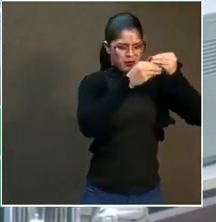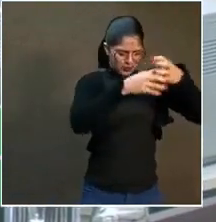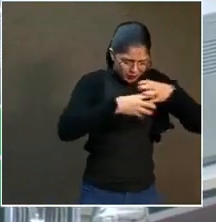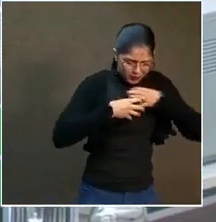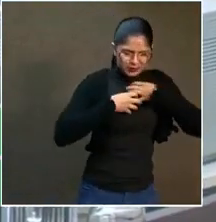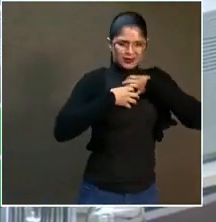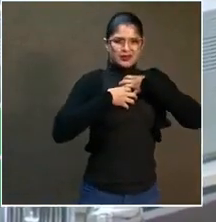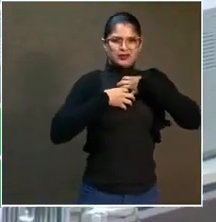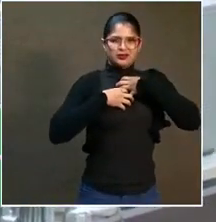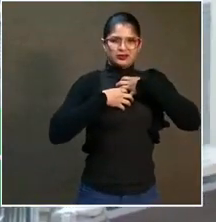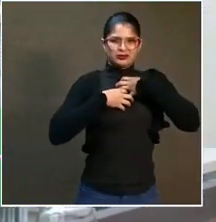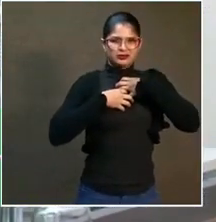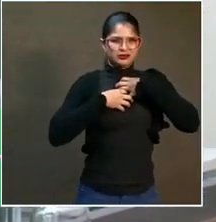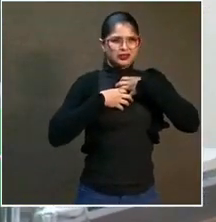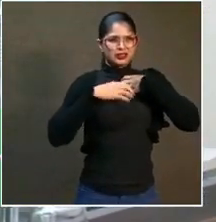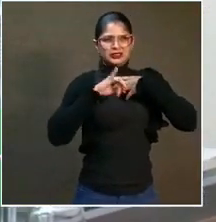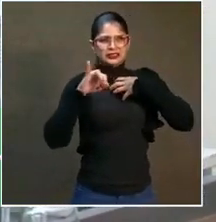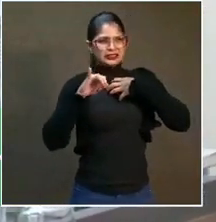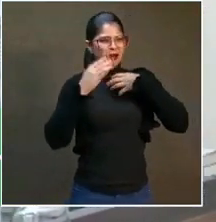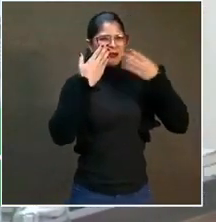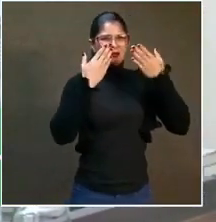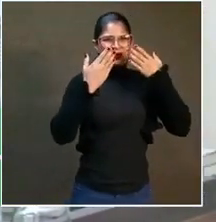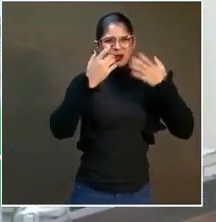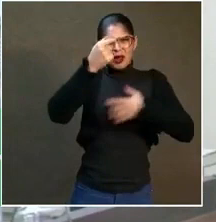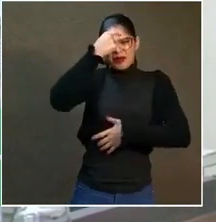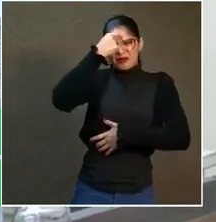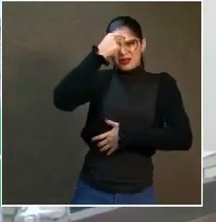Será que o psicológico dele, que ficou claro